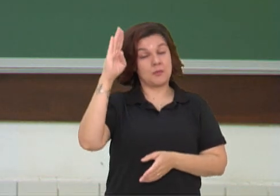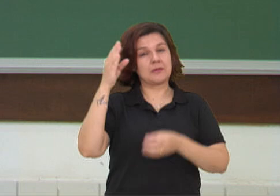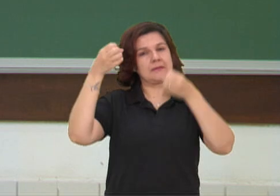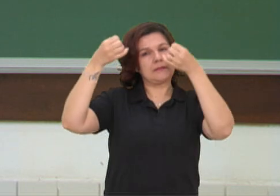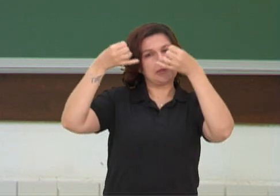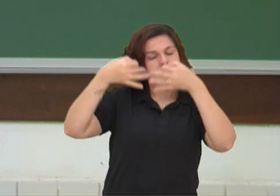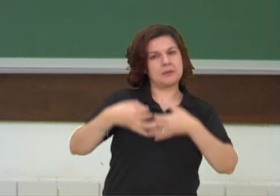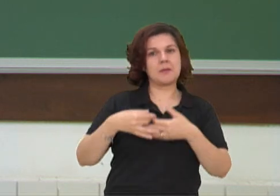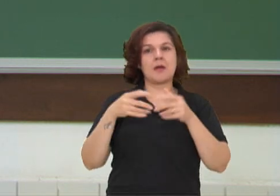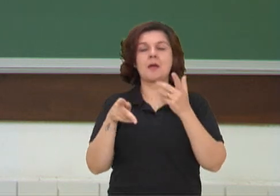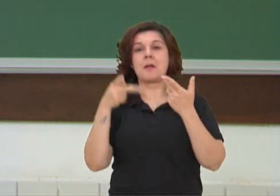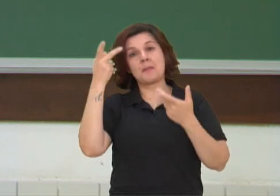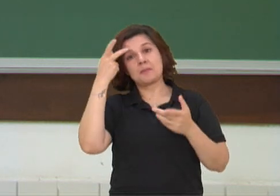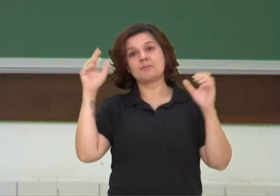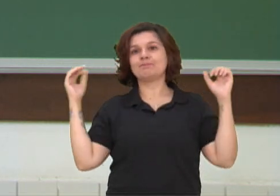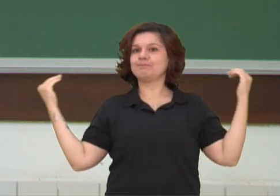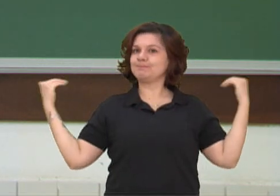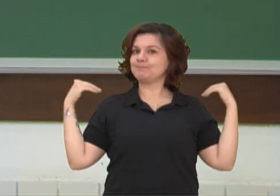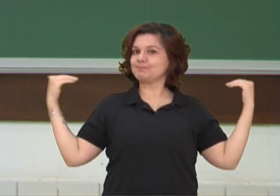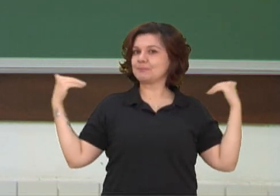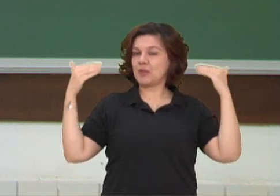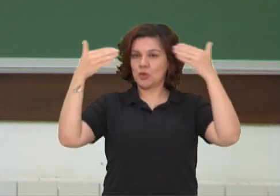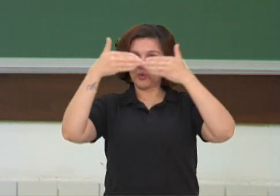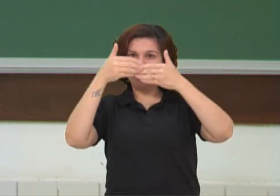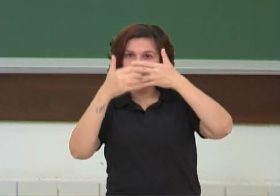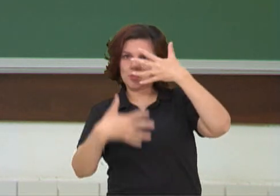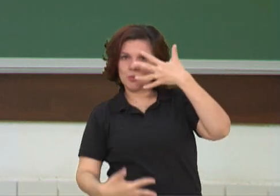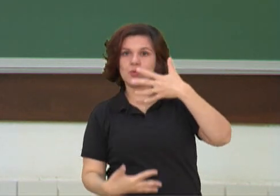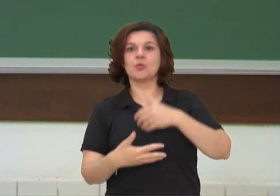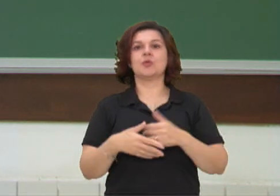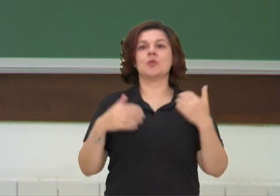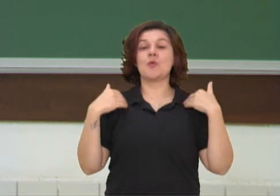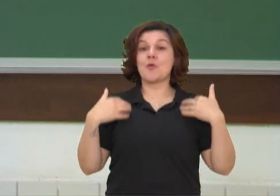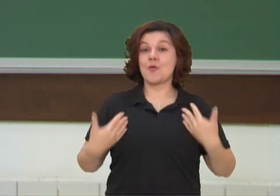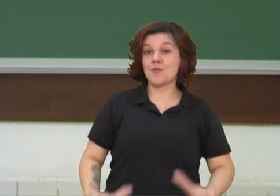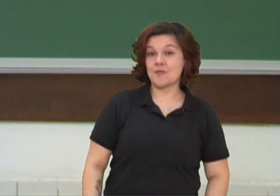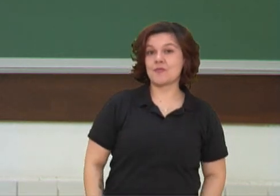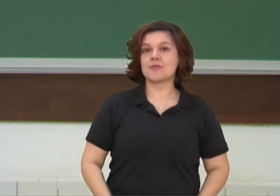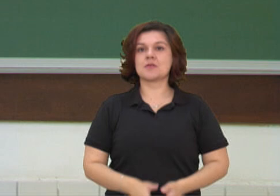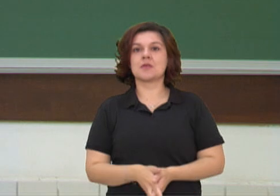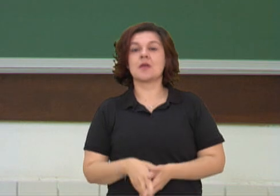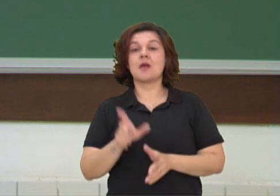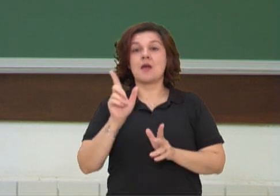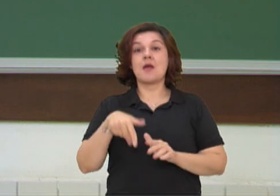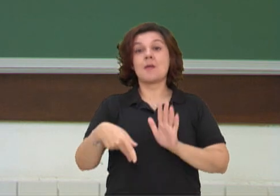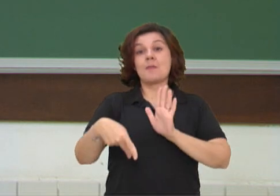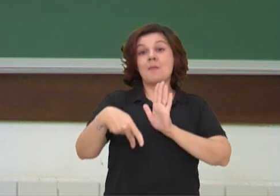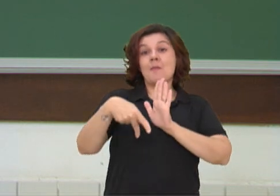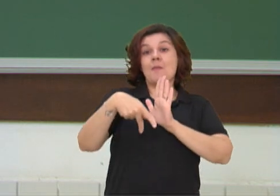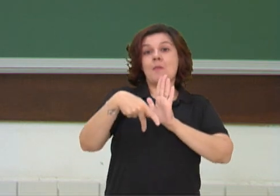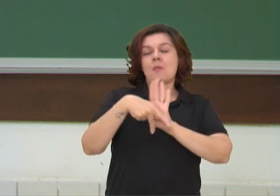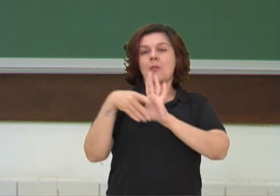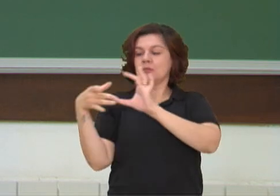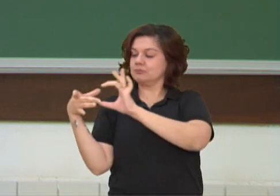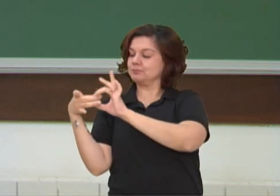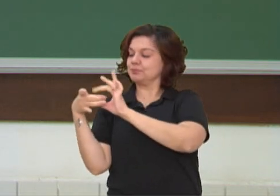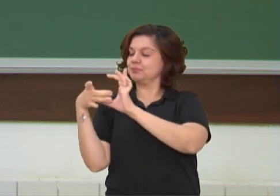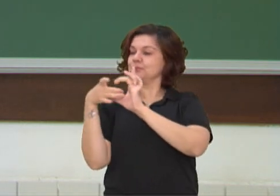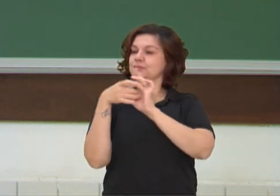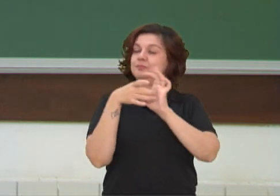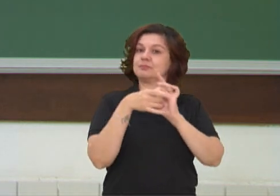ginástica de condicionamento físico, que tudo isso que está aparecendo na imagem aqui para vocês, elas vão ser atividades que vão estar ali interligadas